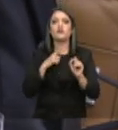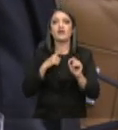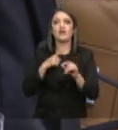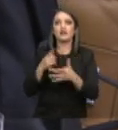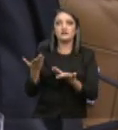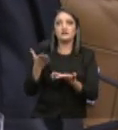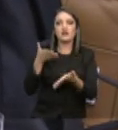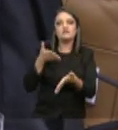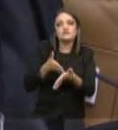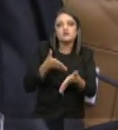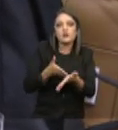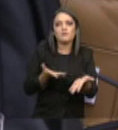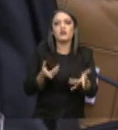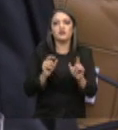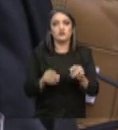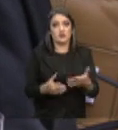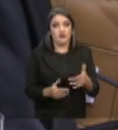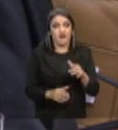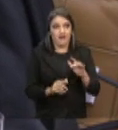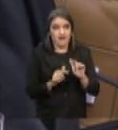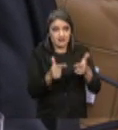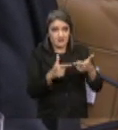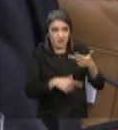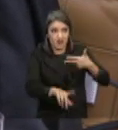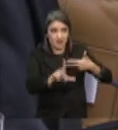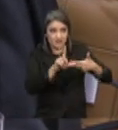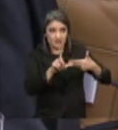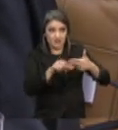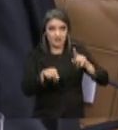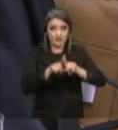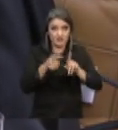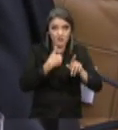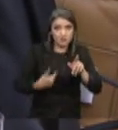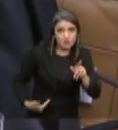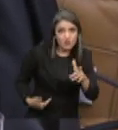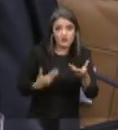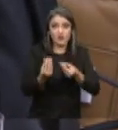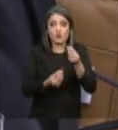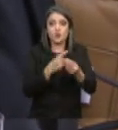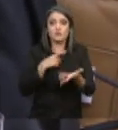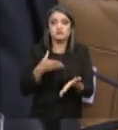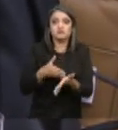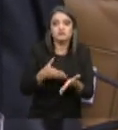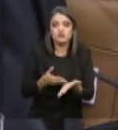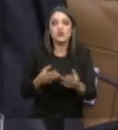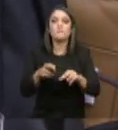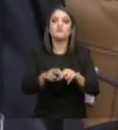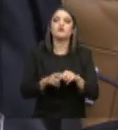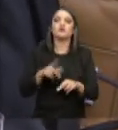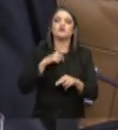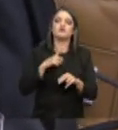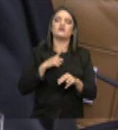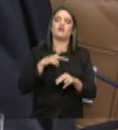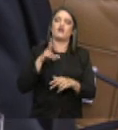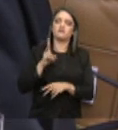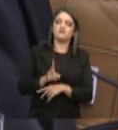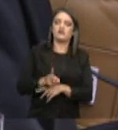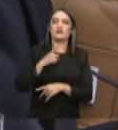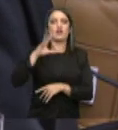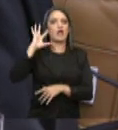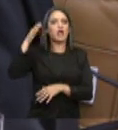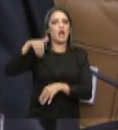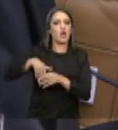da são Legislativa e da ação governamental e por isso se deteve no exame acurado de